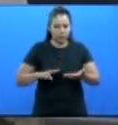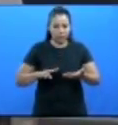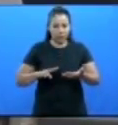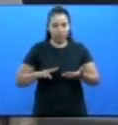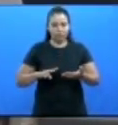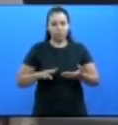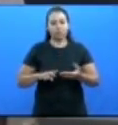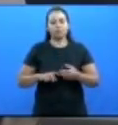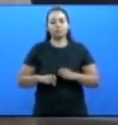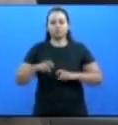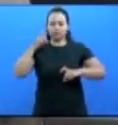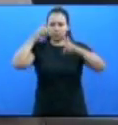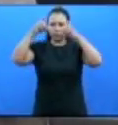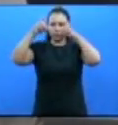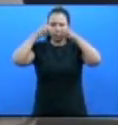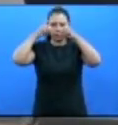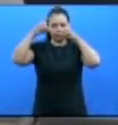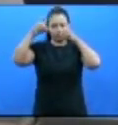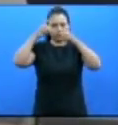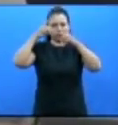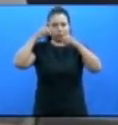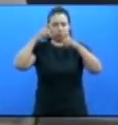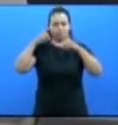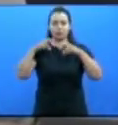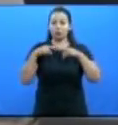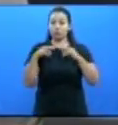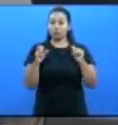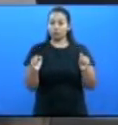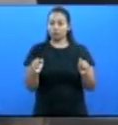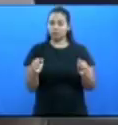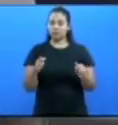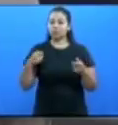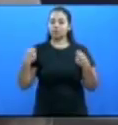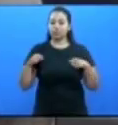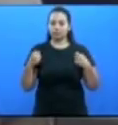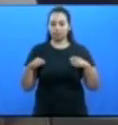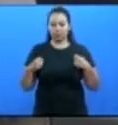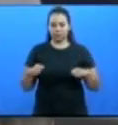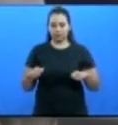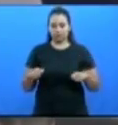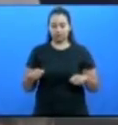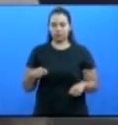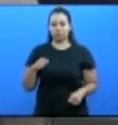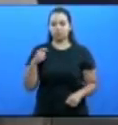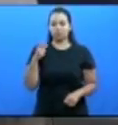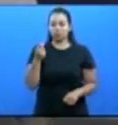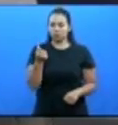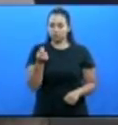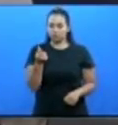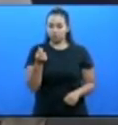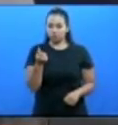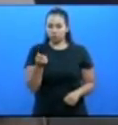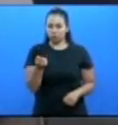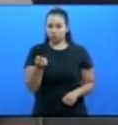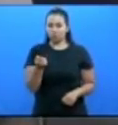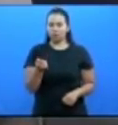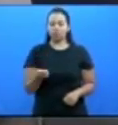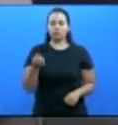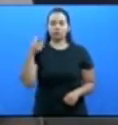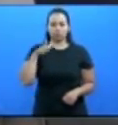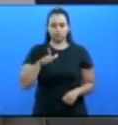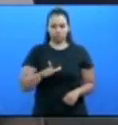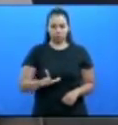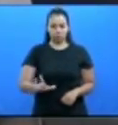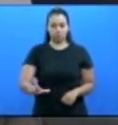há questões que têm que ser mantido no orçamento, há programas, projetos que precisam ter